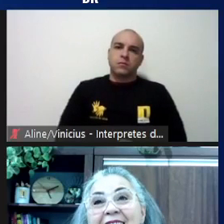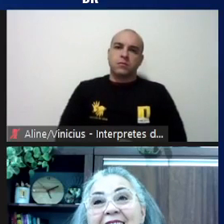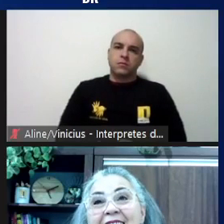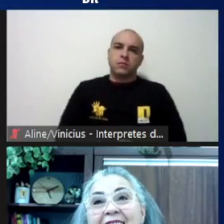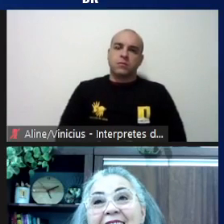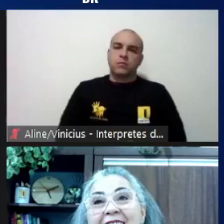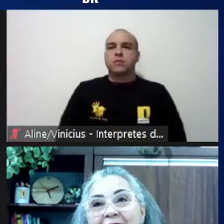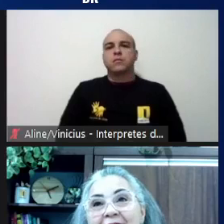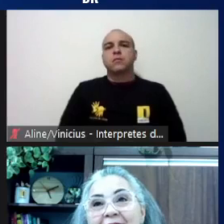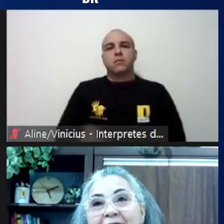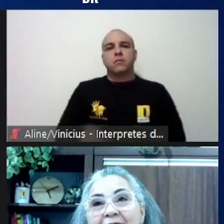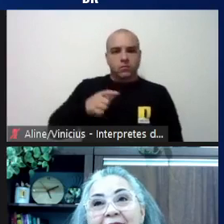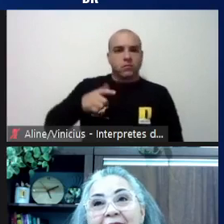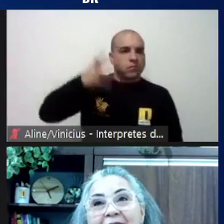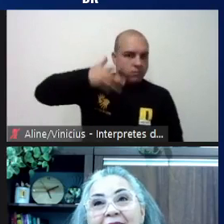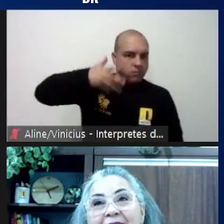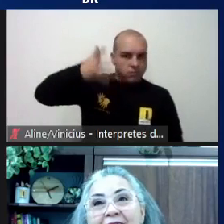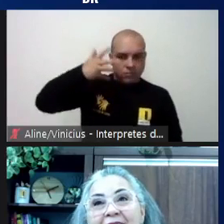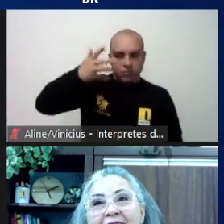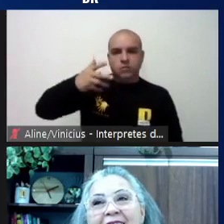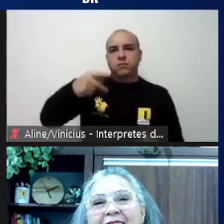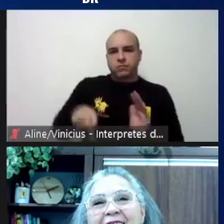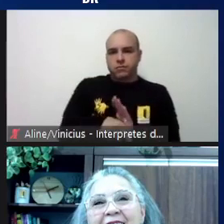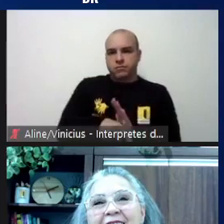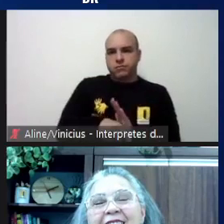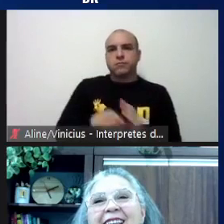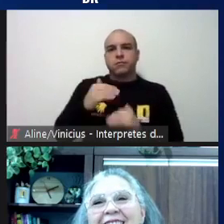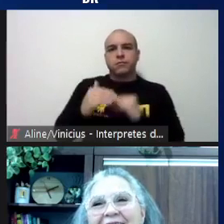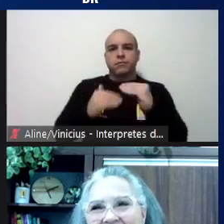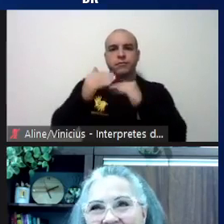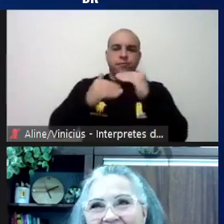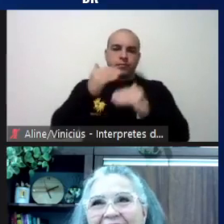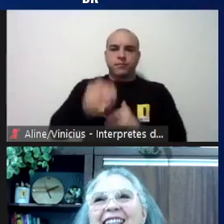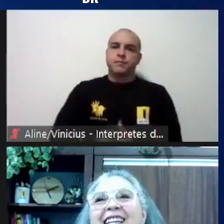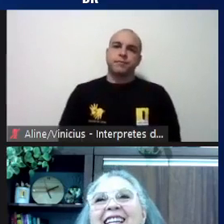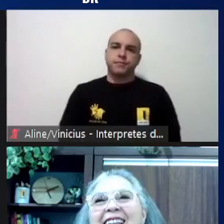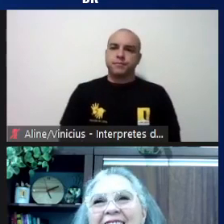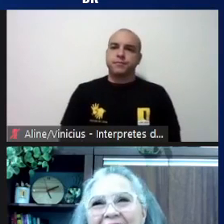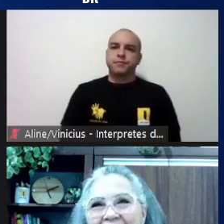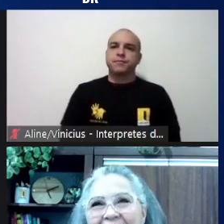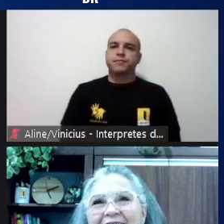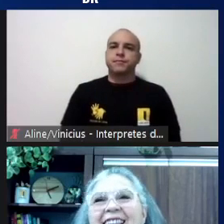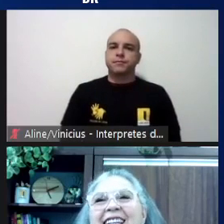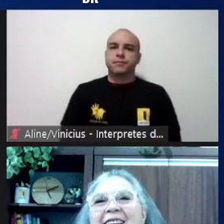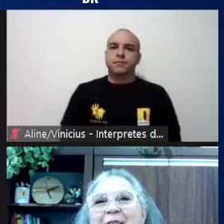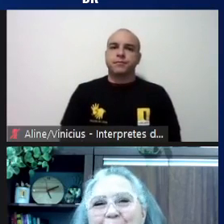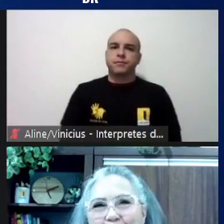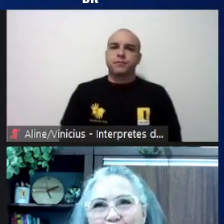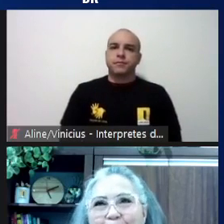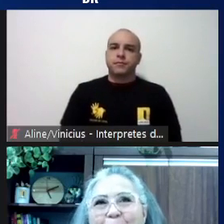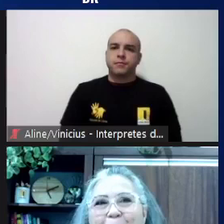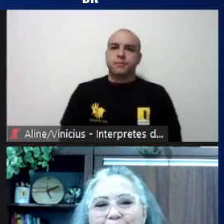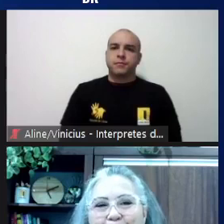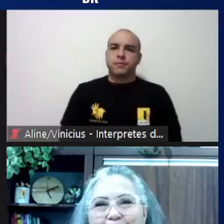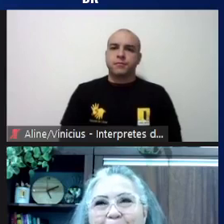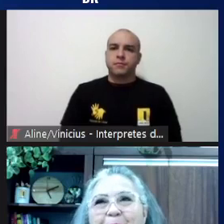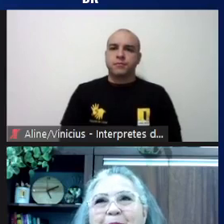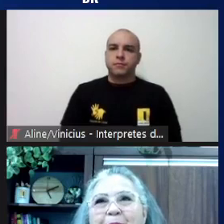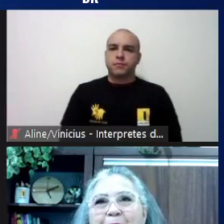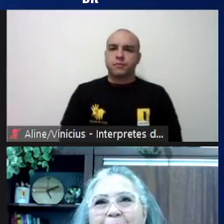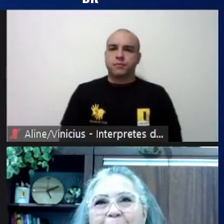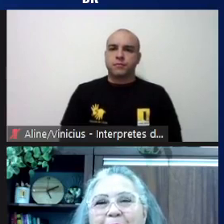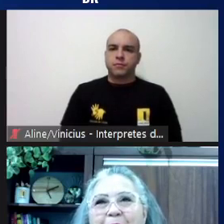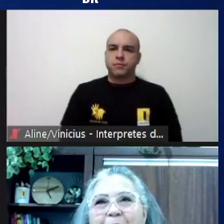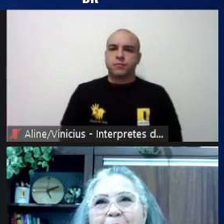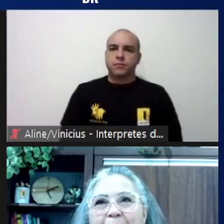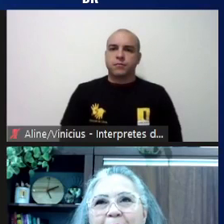o Nahuel Gonzalez e Mauro Soto, tá bem? Amanhã, a partir das 6 horas